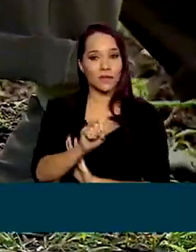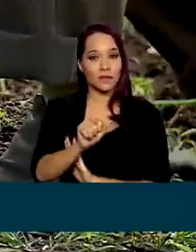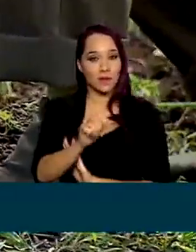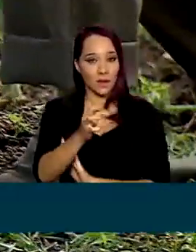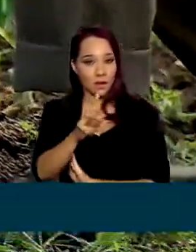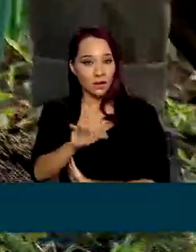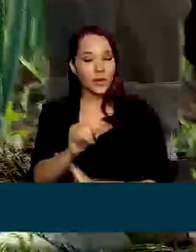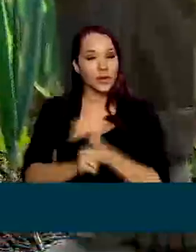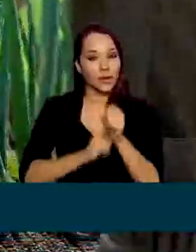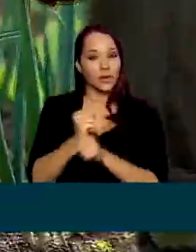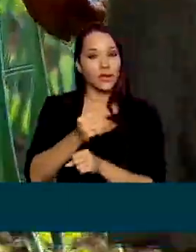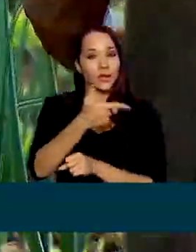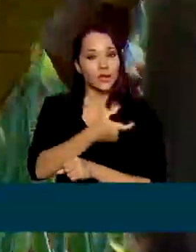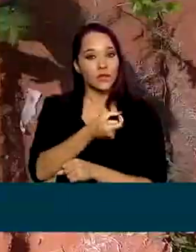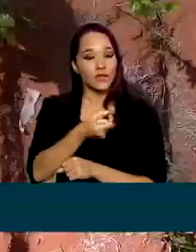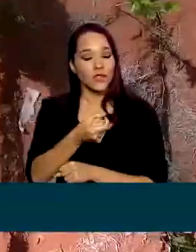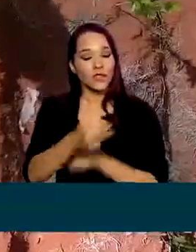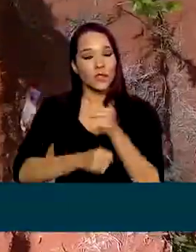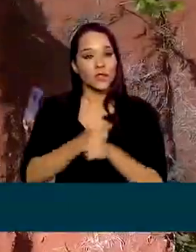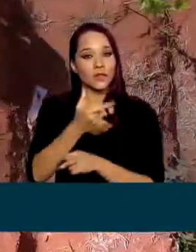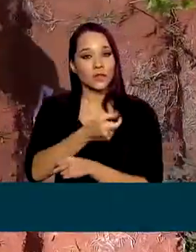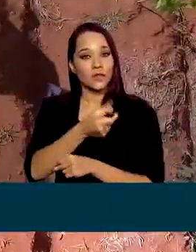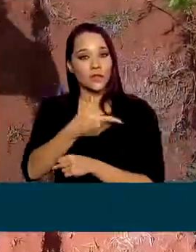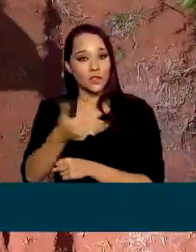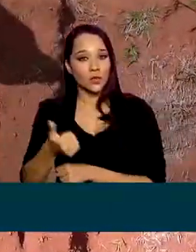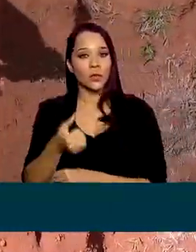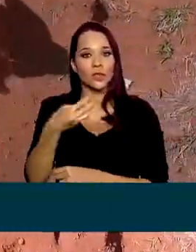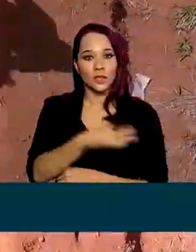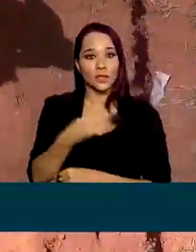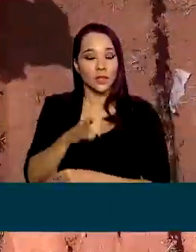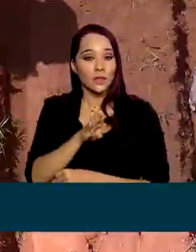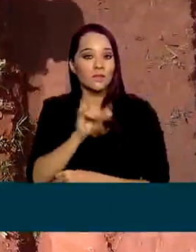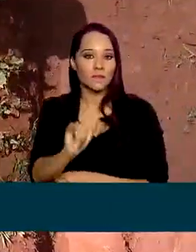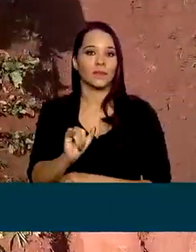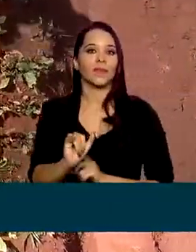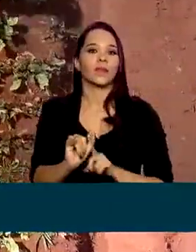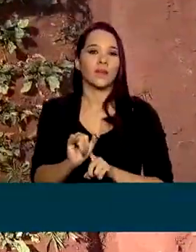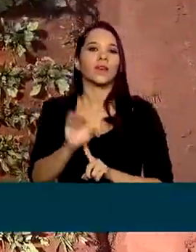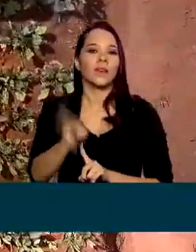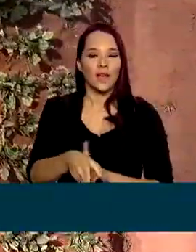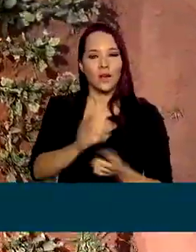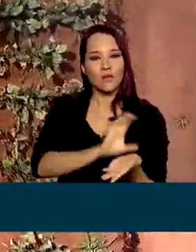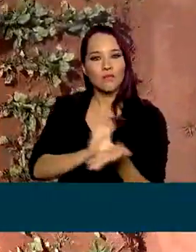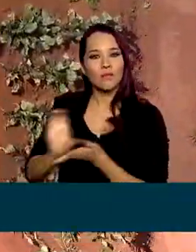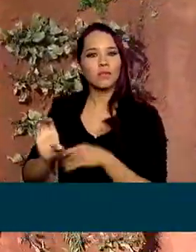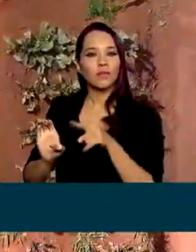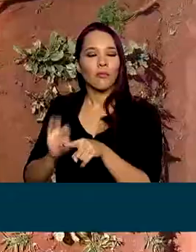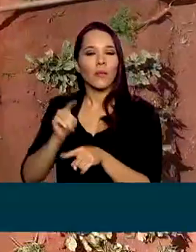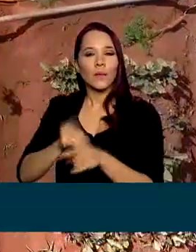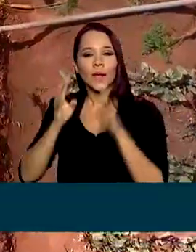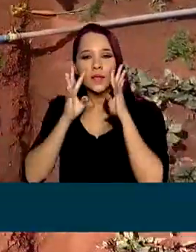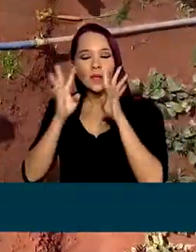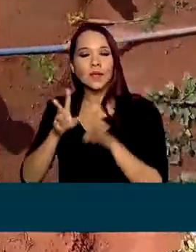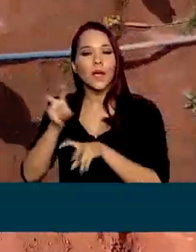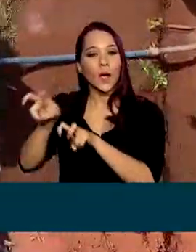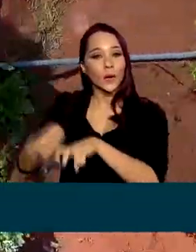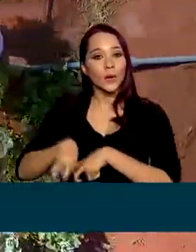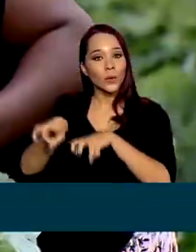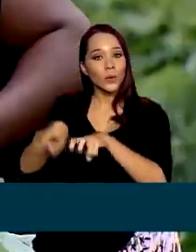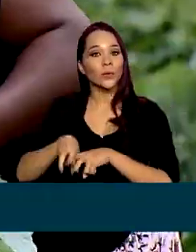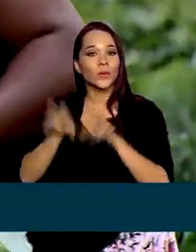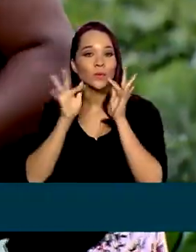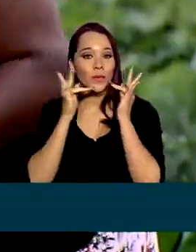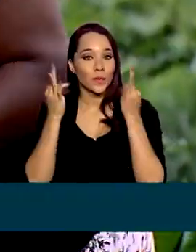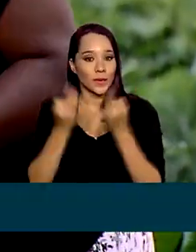2020 e 2021, 33 bilhões serão destinados para atender à agricultura familiar,